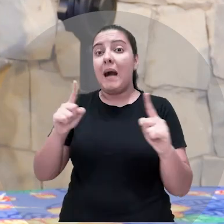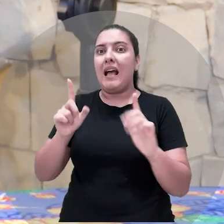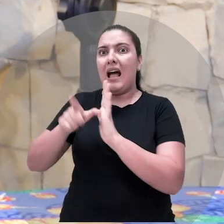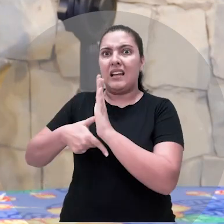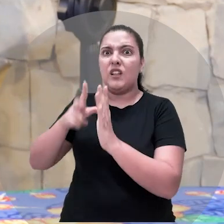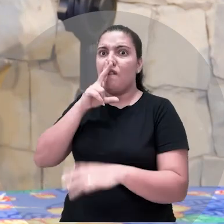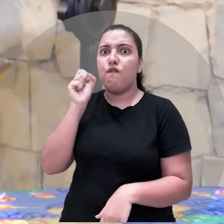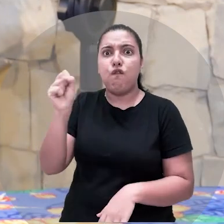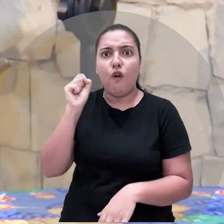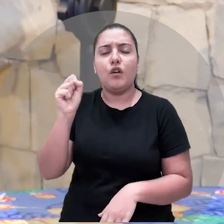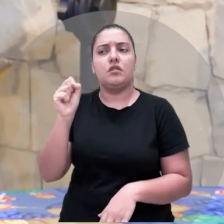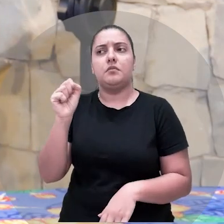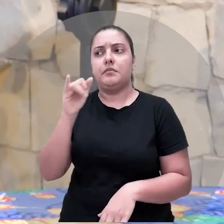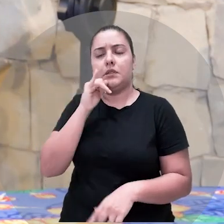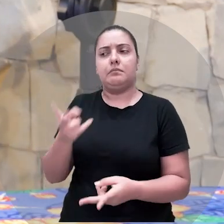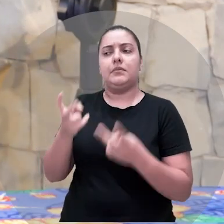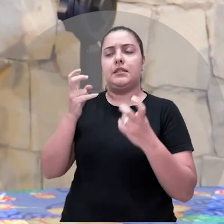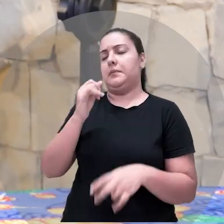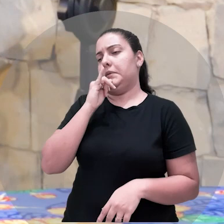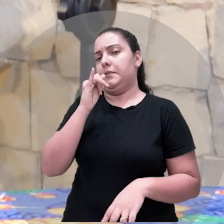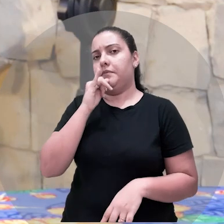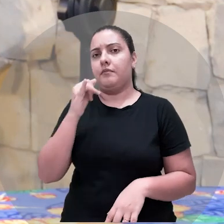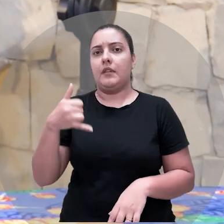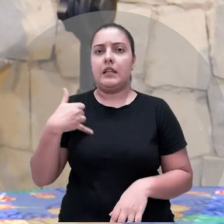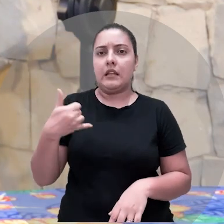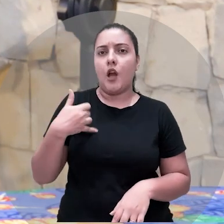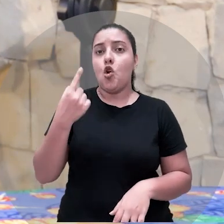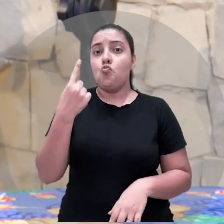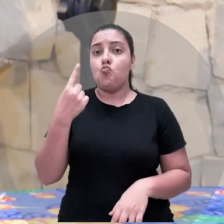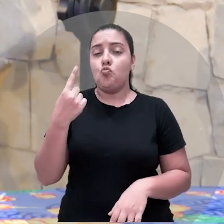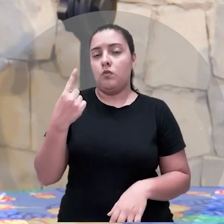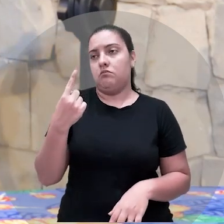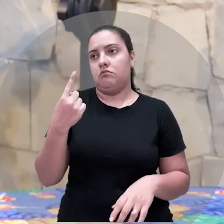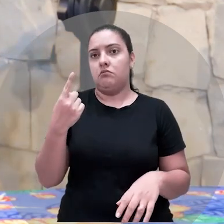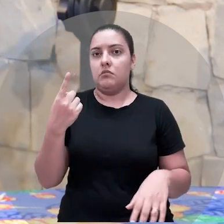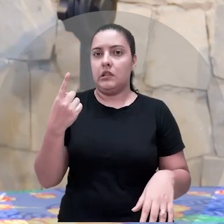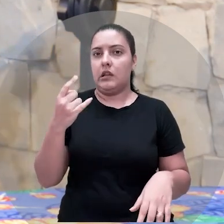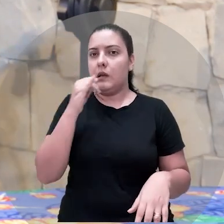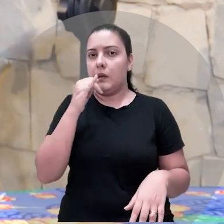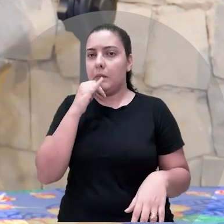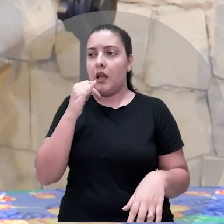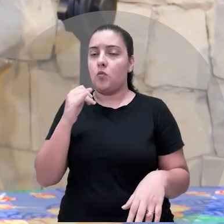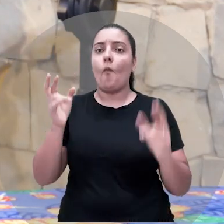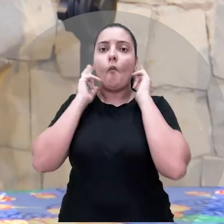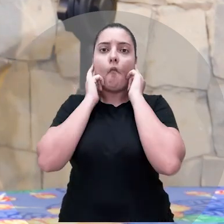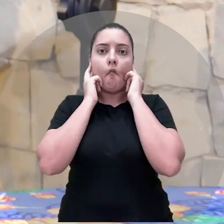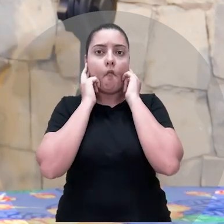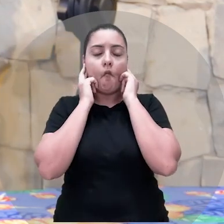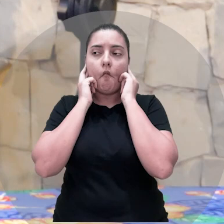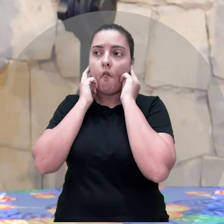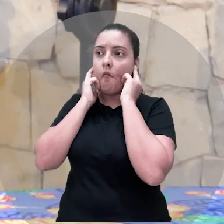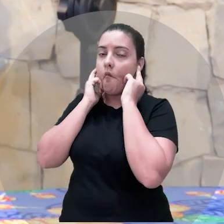tem uns bem mais acentuados que você pode observar melhor então por exemplo se aquela criança com um ano de vida por exemplo ela se faz